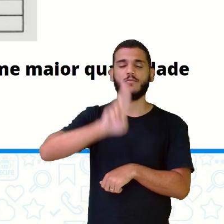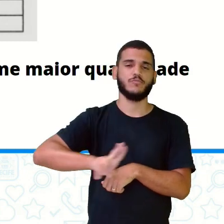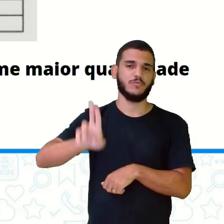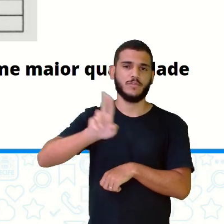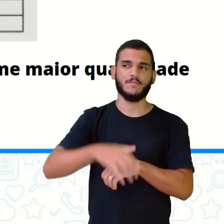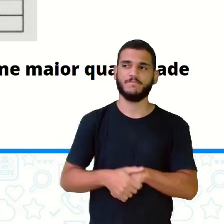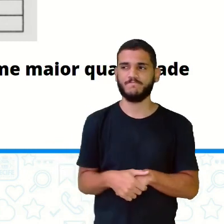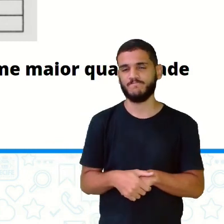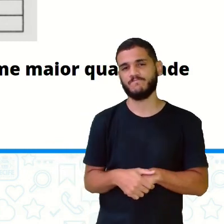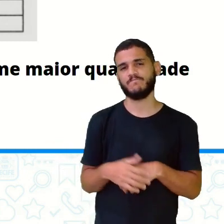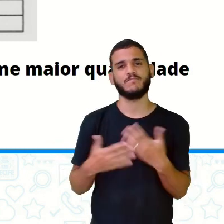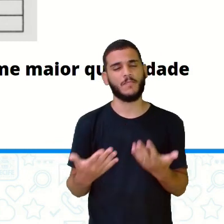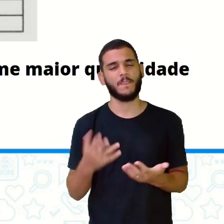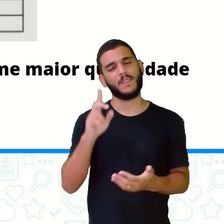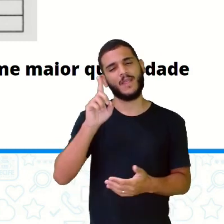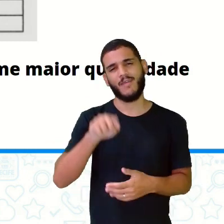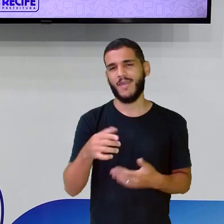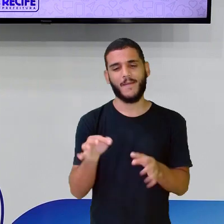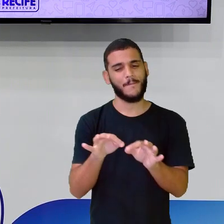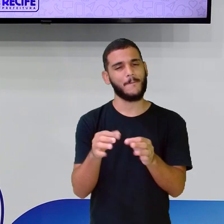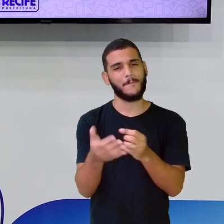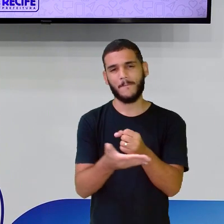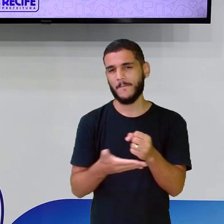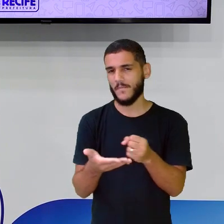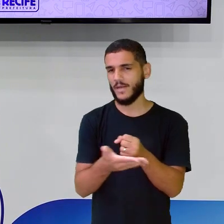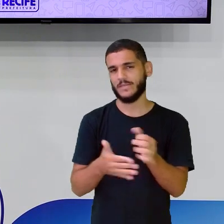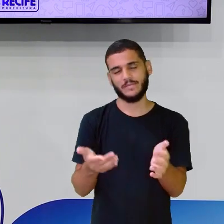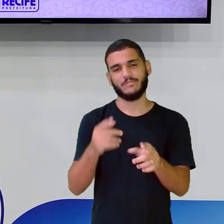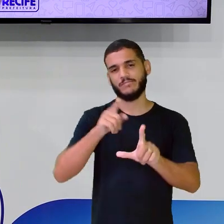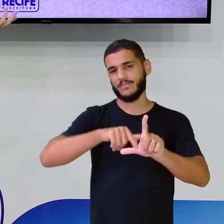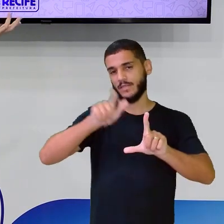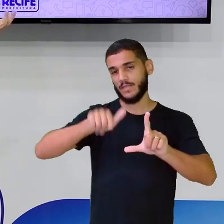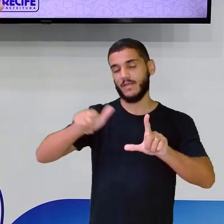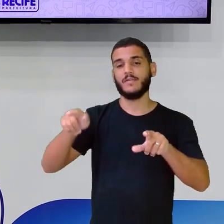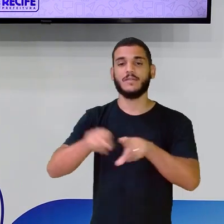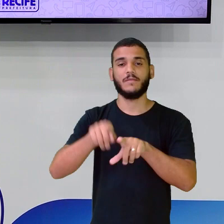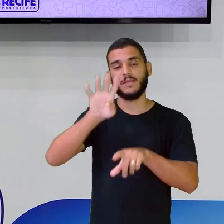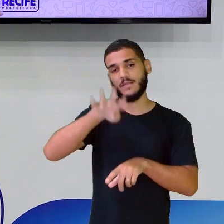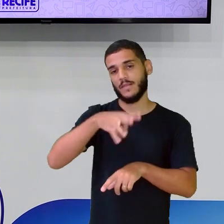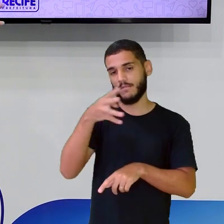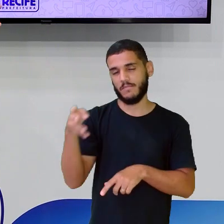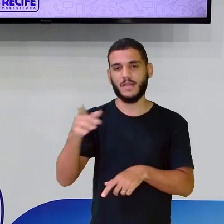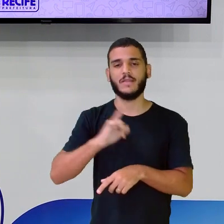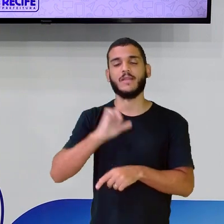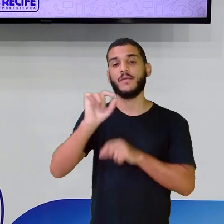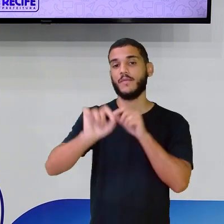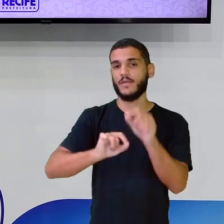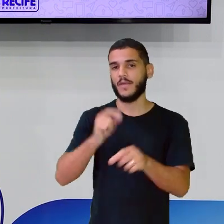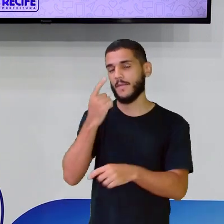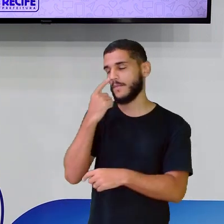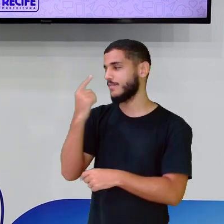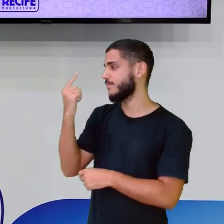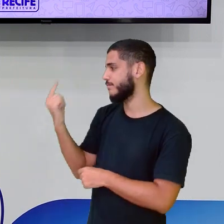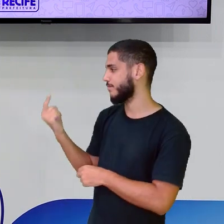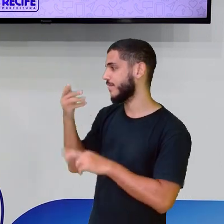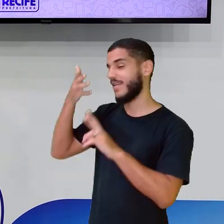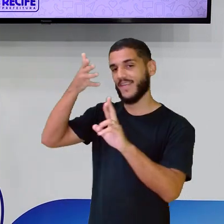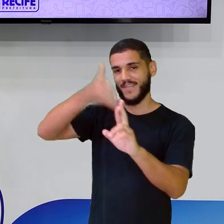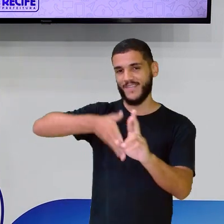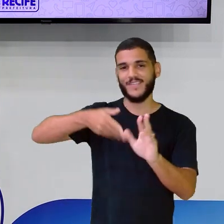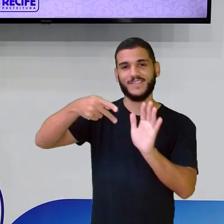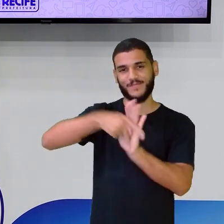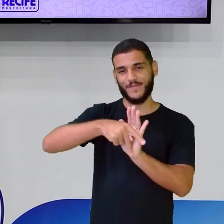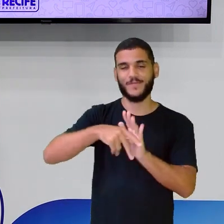água? Interpretação clássica de gráfico e tabela. No nosso caso, a gente tem a nossa tabelinha como referência.